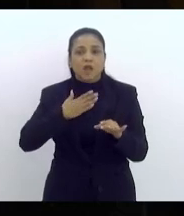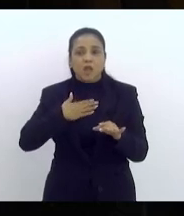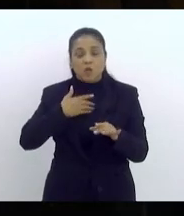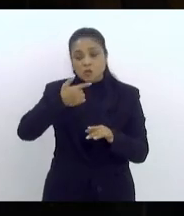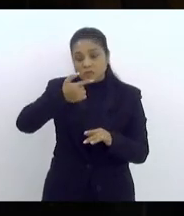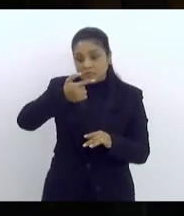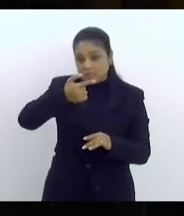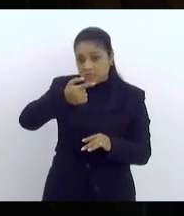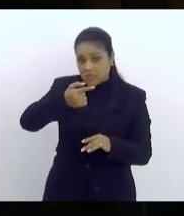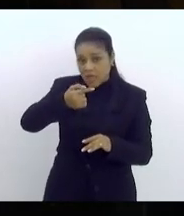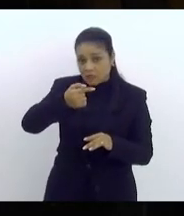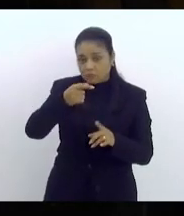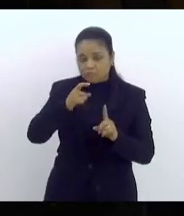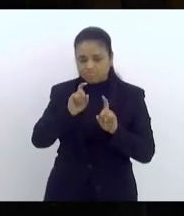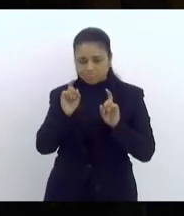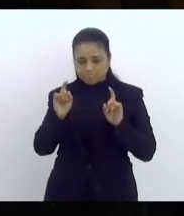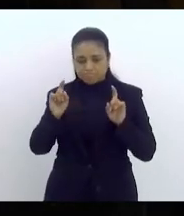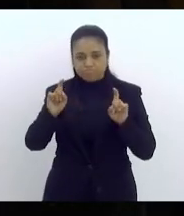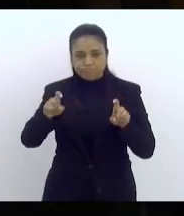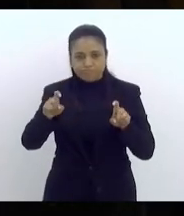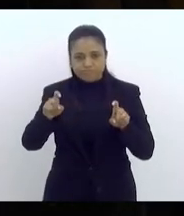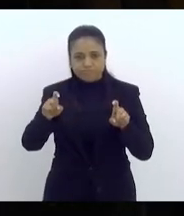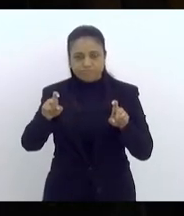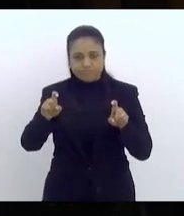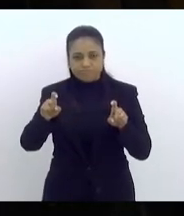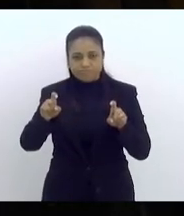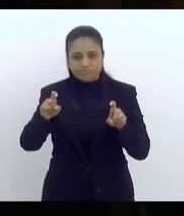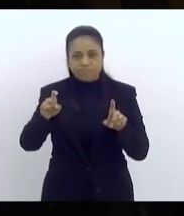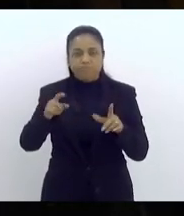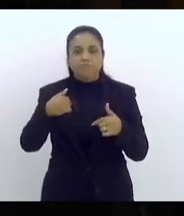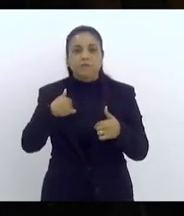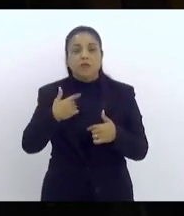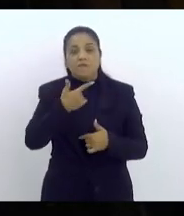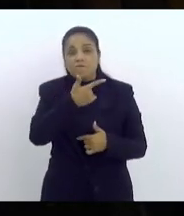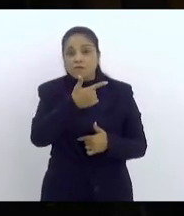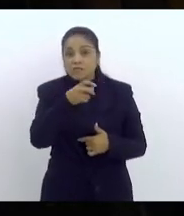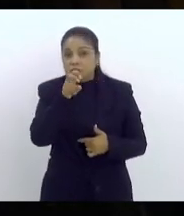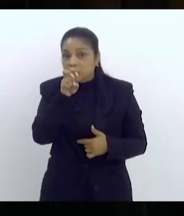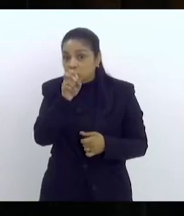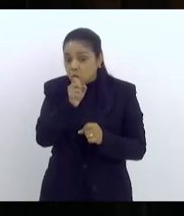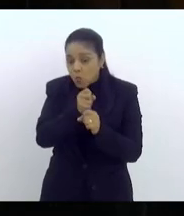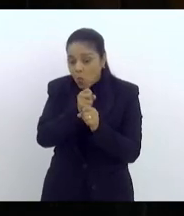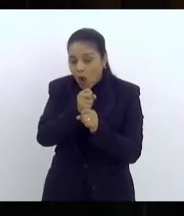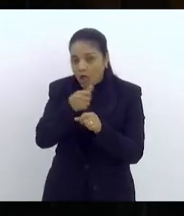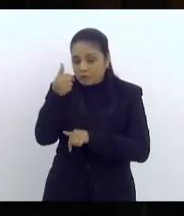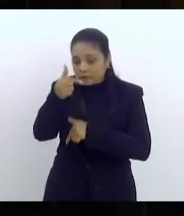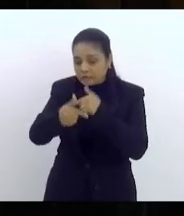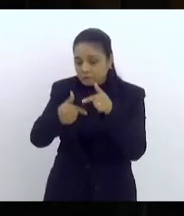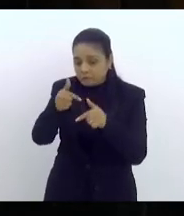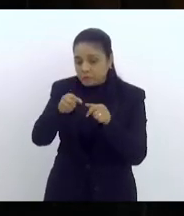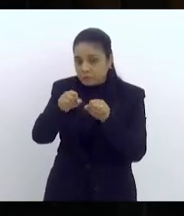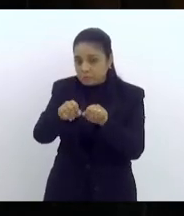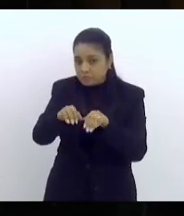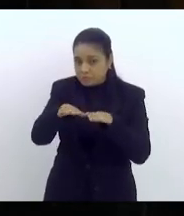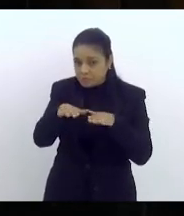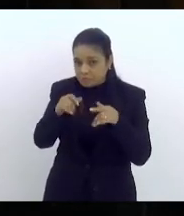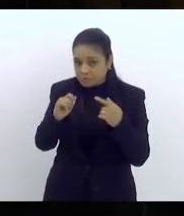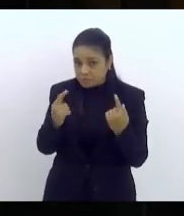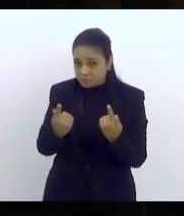sétimo mandato então eu estou aqui há 25 anos nesse parlamento e todo momento presidente